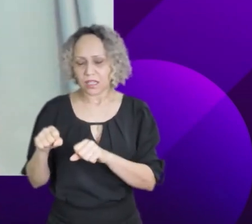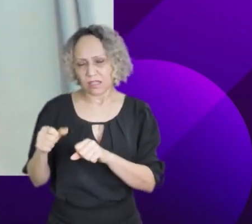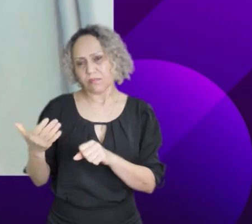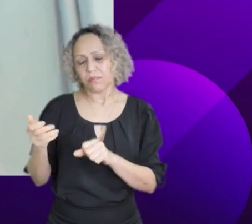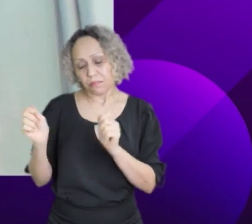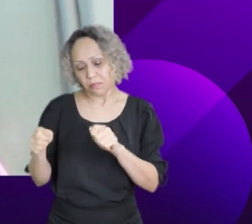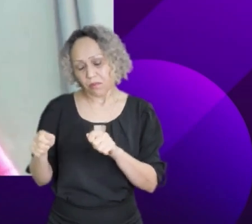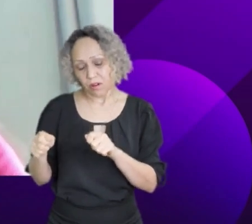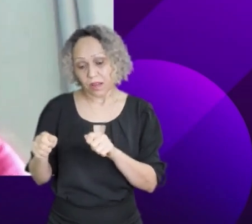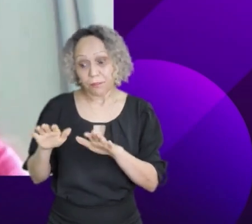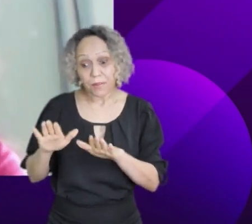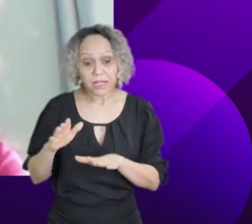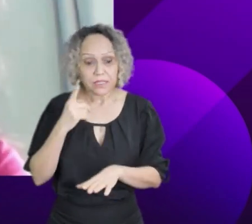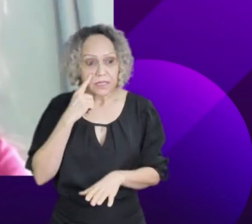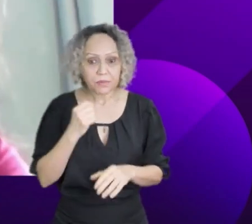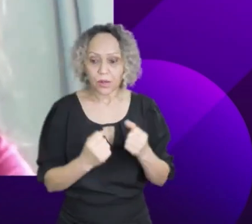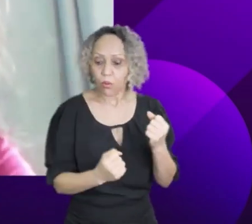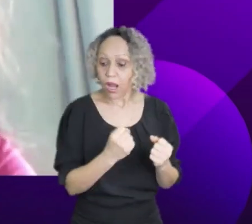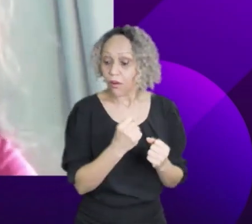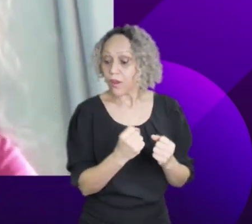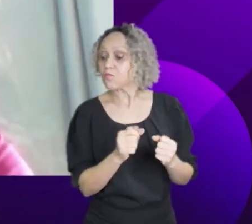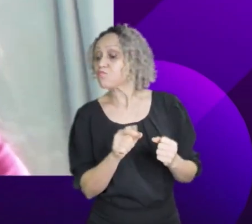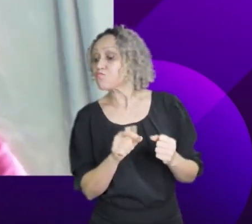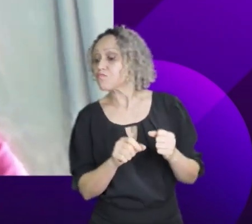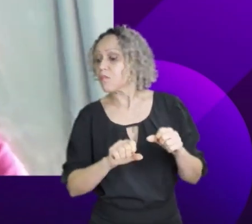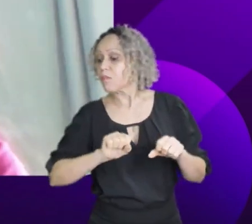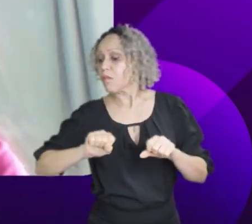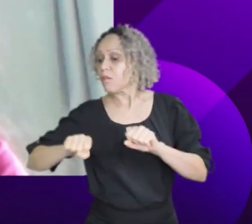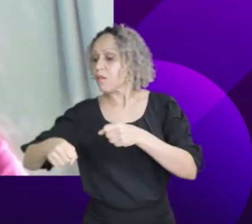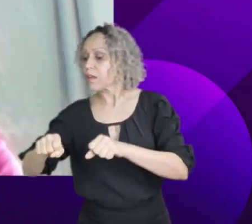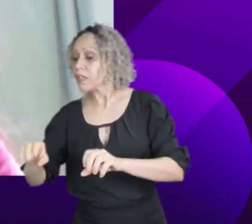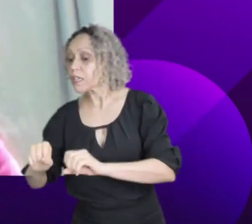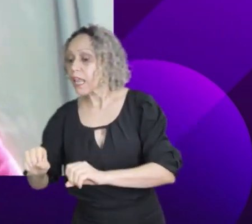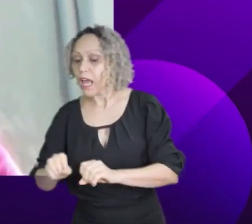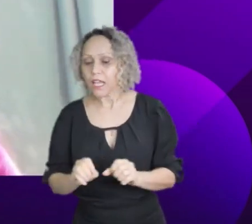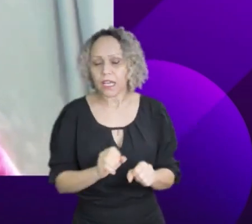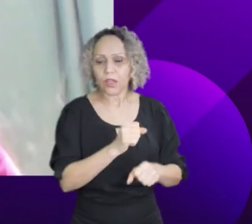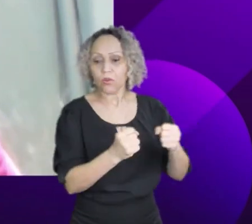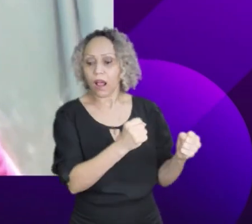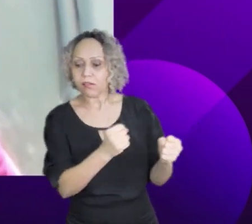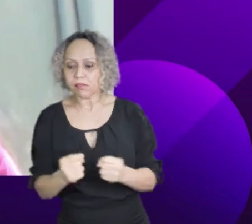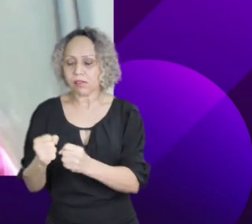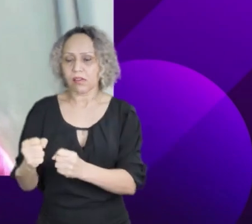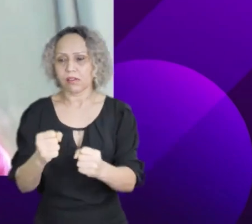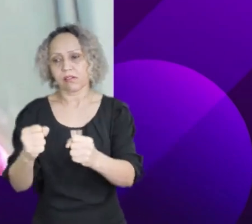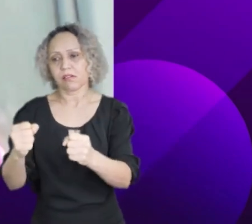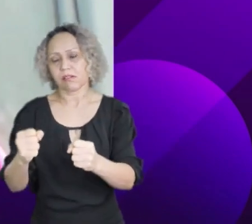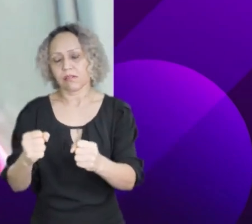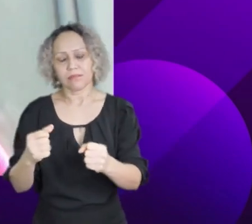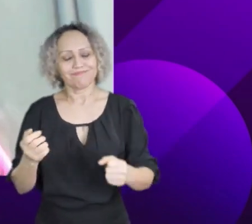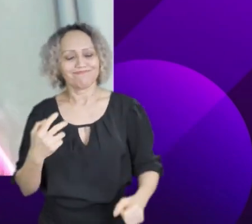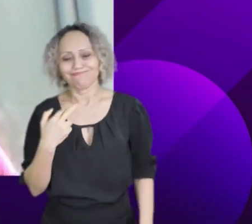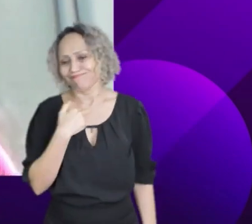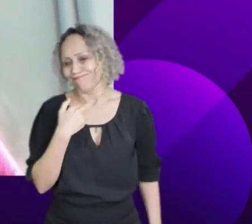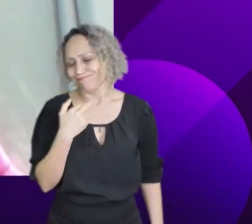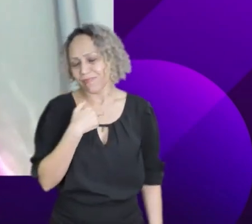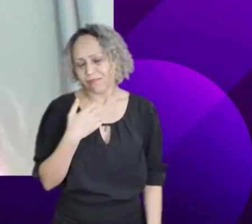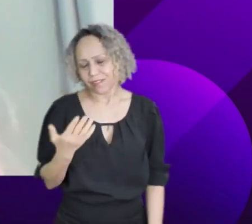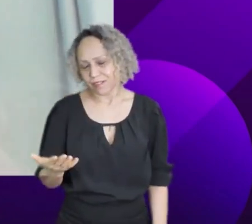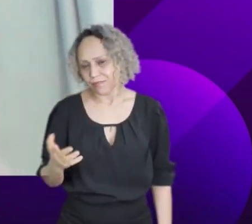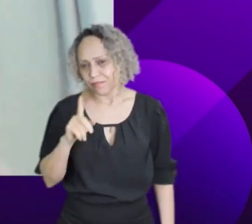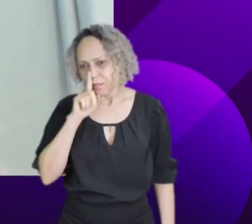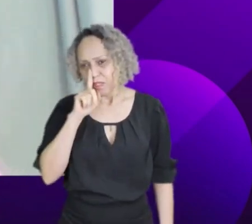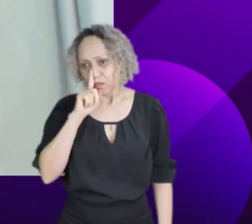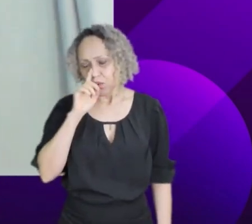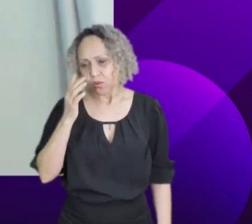ciclorrota. E aí, cada cidade também cria, às vezes, outras tipologias, né? Então, por exemplo,